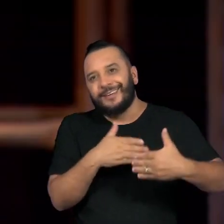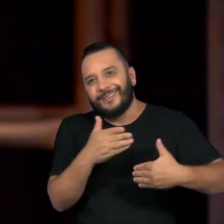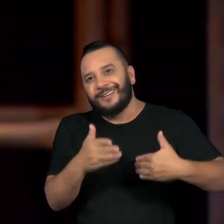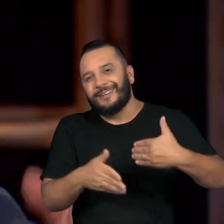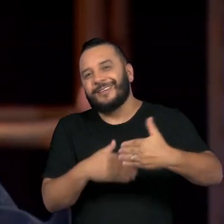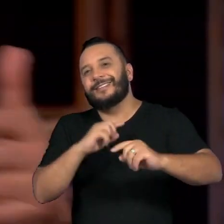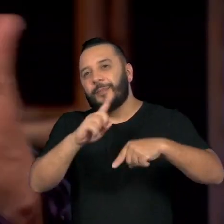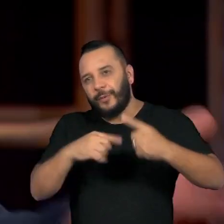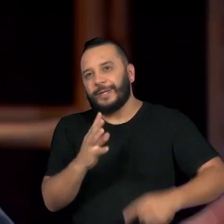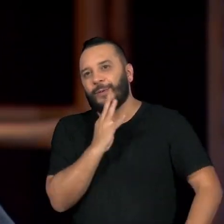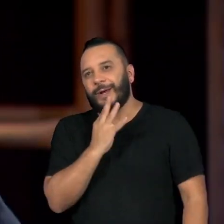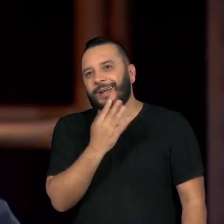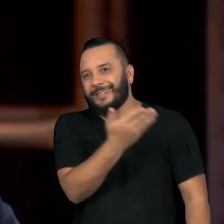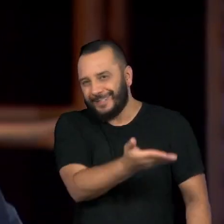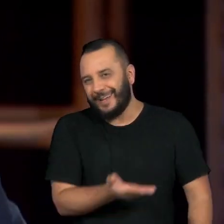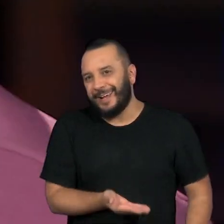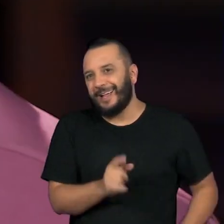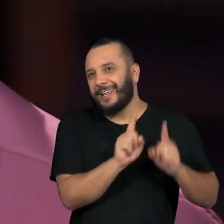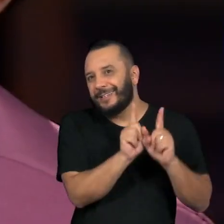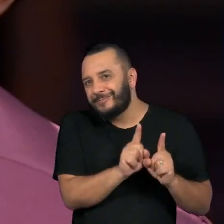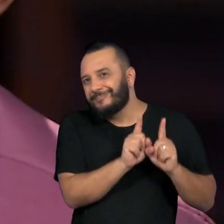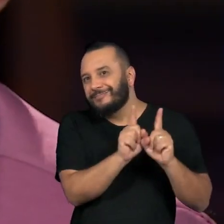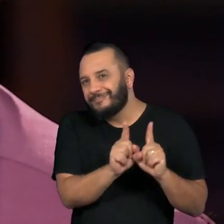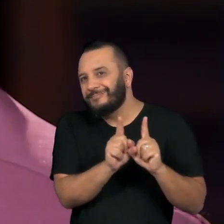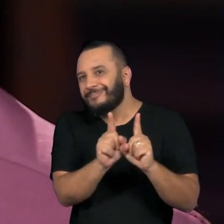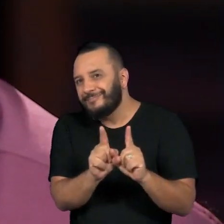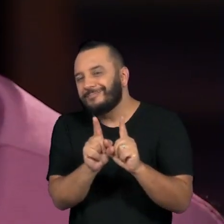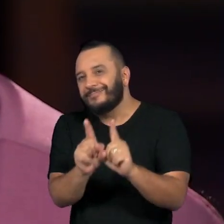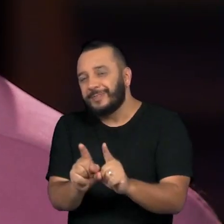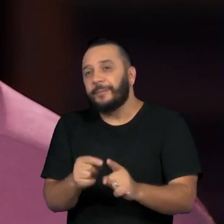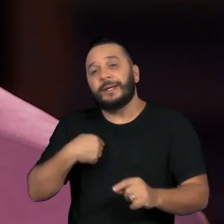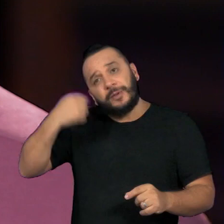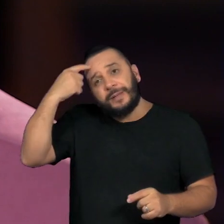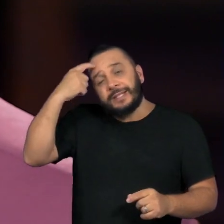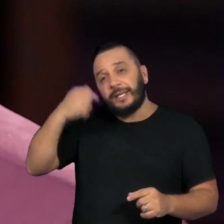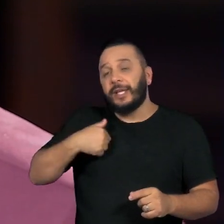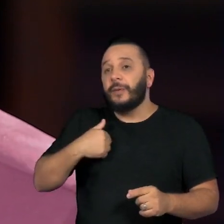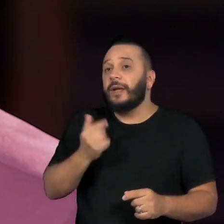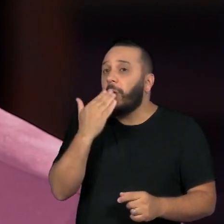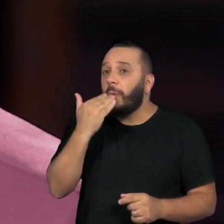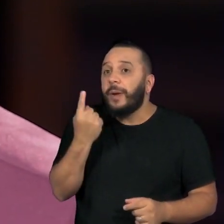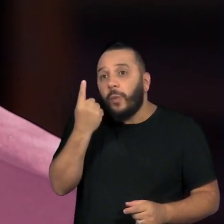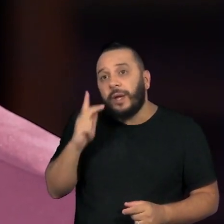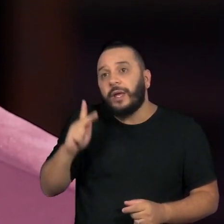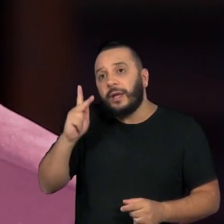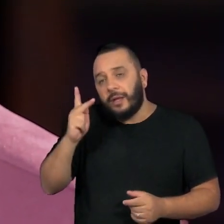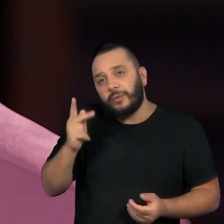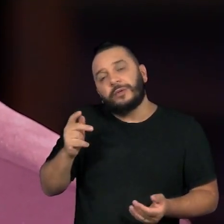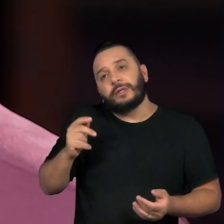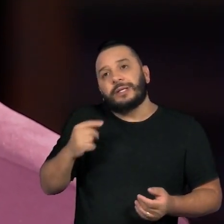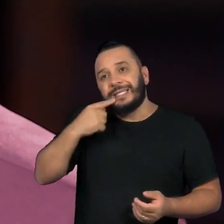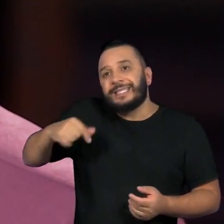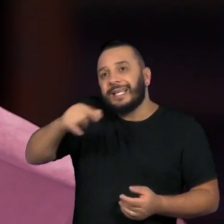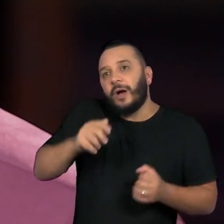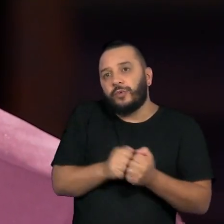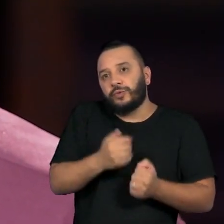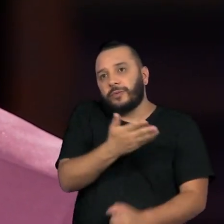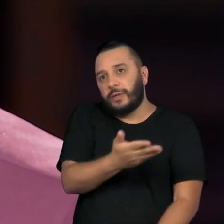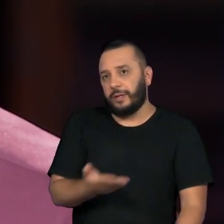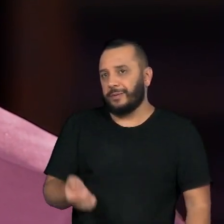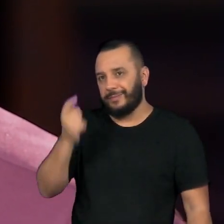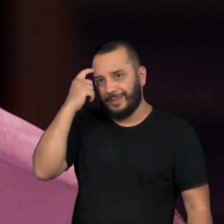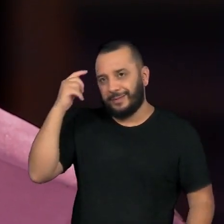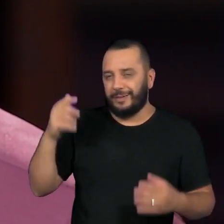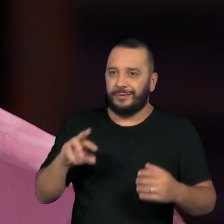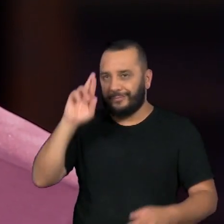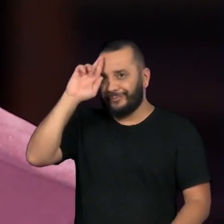Você comer 1 quilo de sal com aquela pessoa ao longo da vida. Eu entendi. Mas a gente leva muito assim, dá muita ansiedade. Porque,